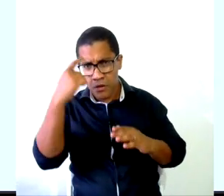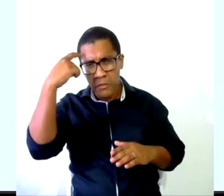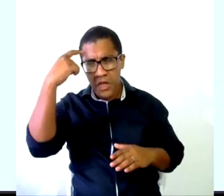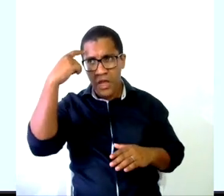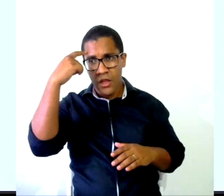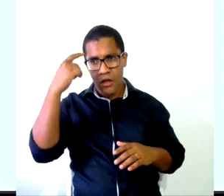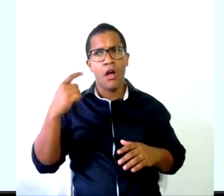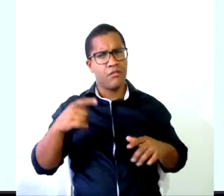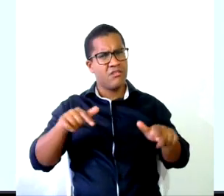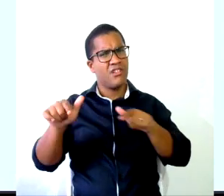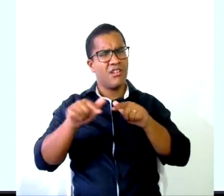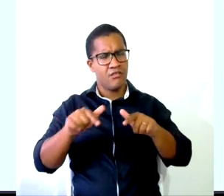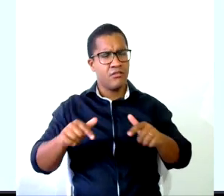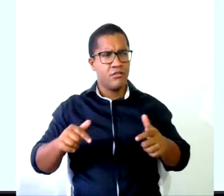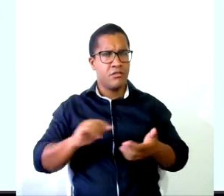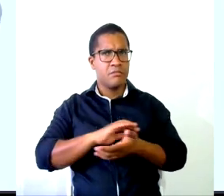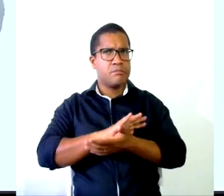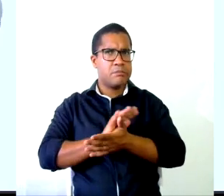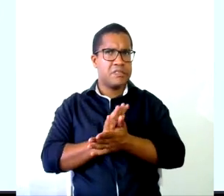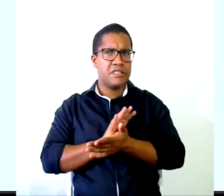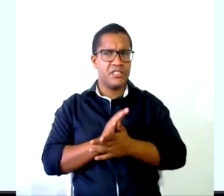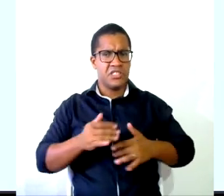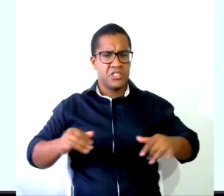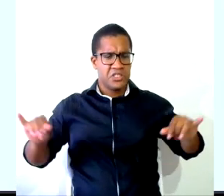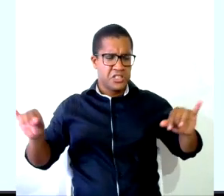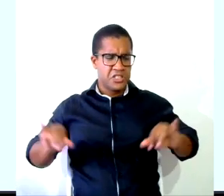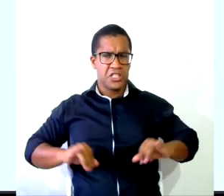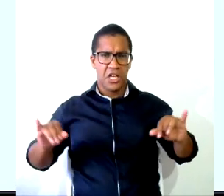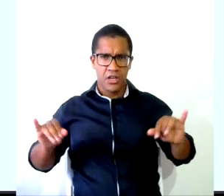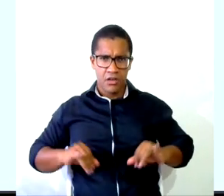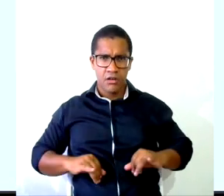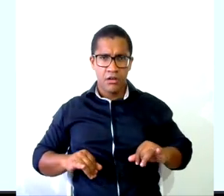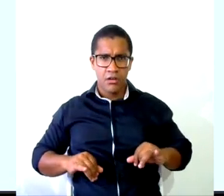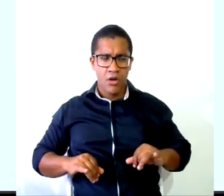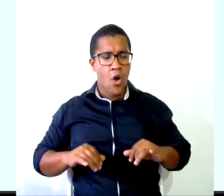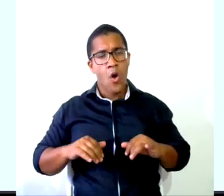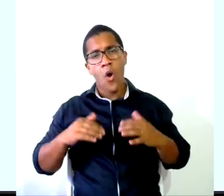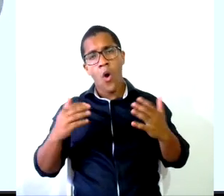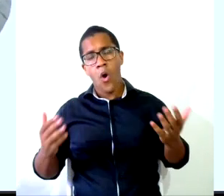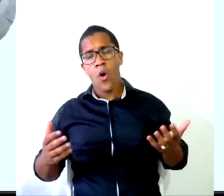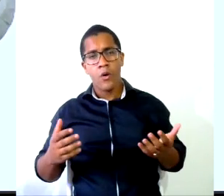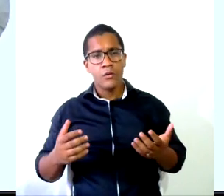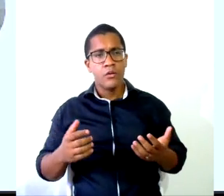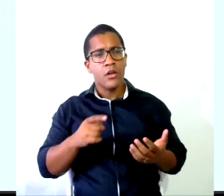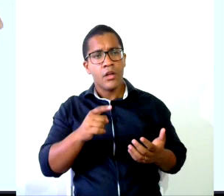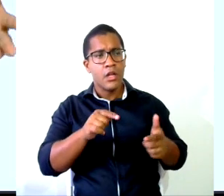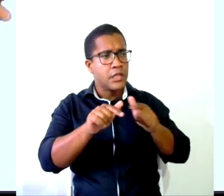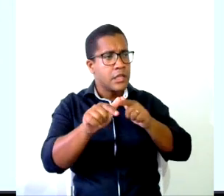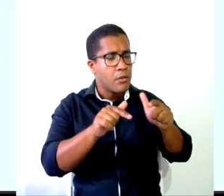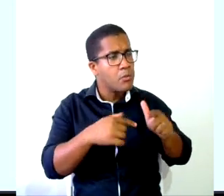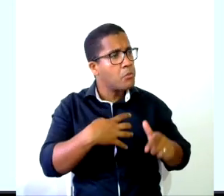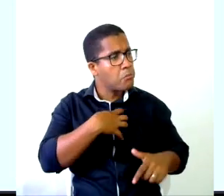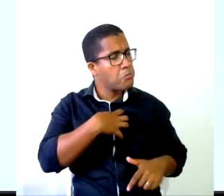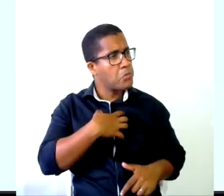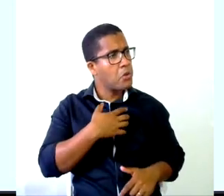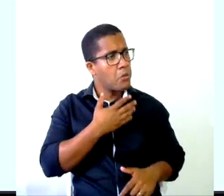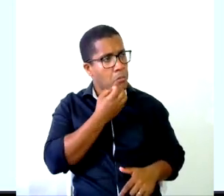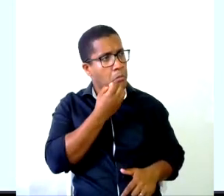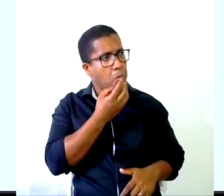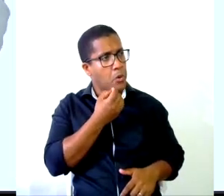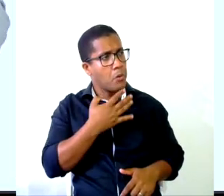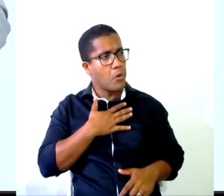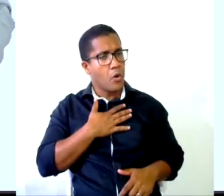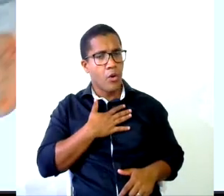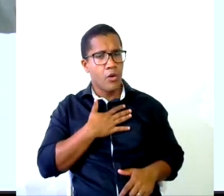que trabalho é algo de tortura, não é isso? Ou algo prazeroso. Depende, né, do seu ponto